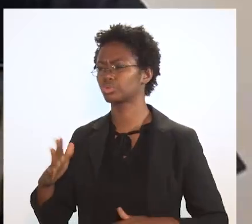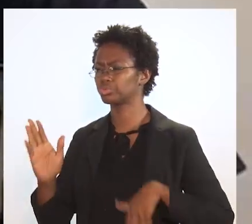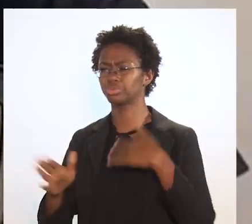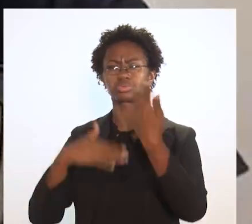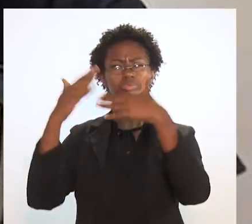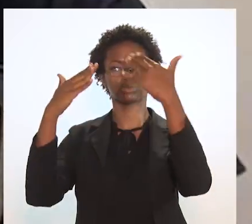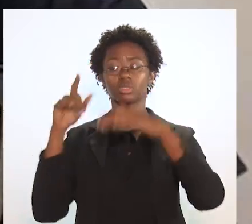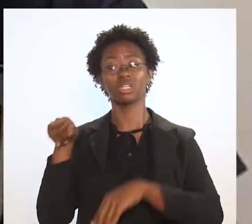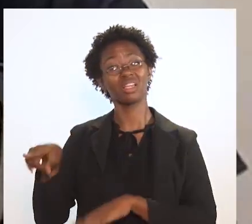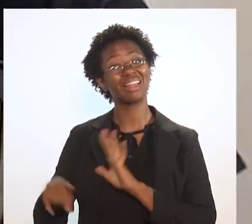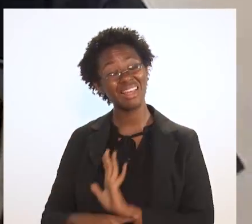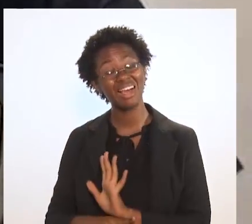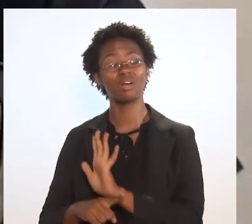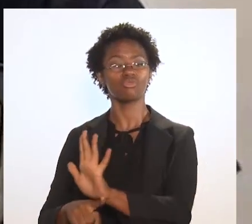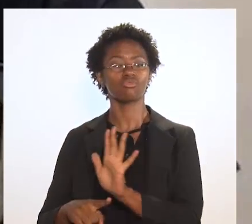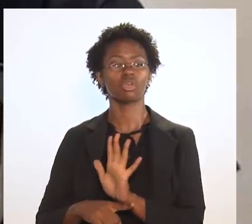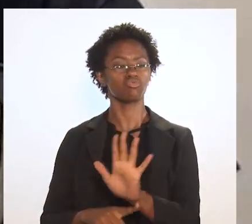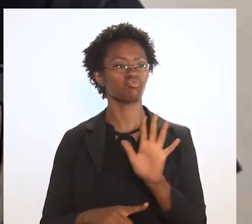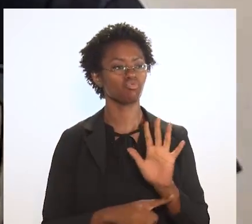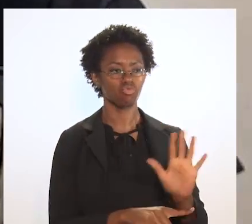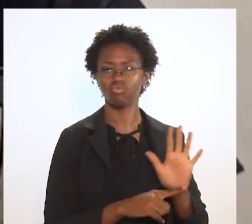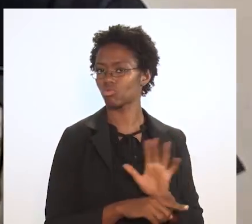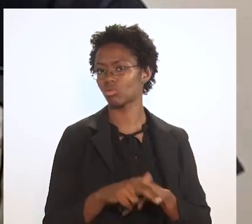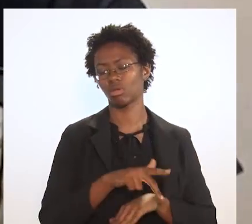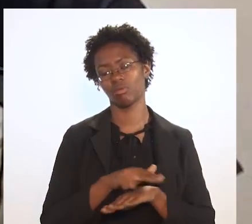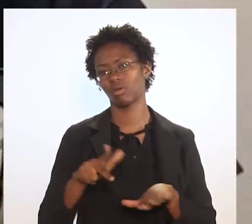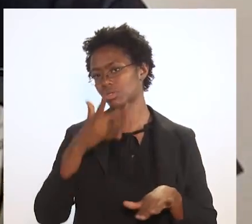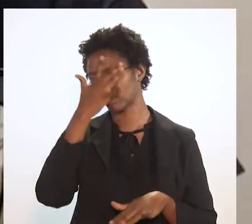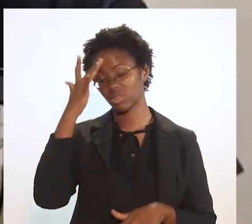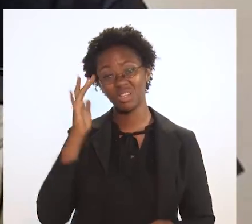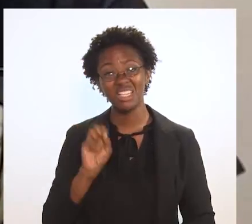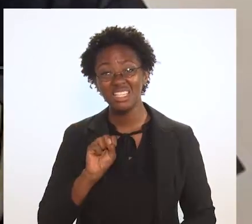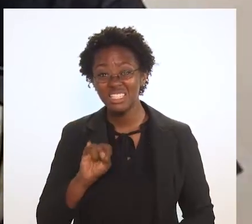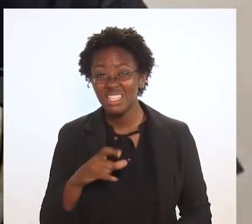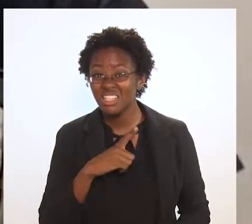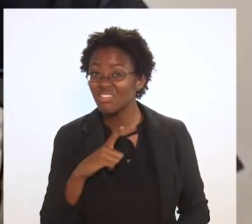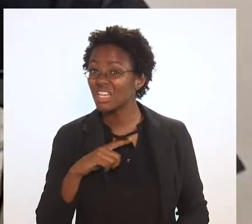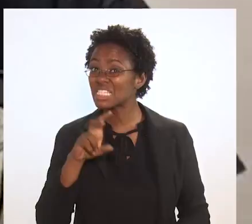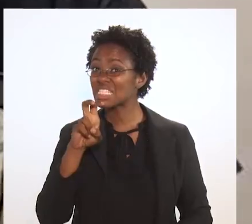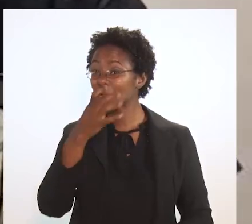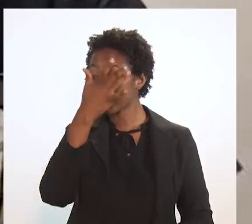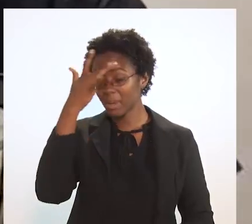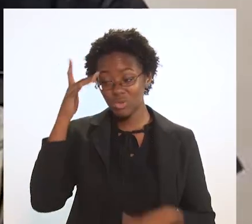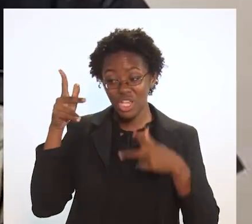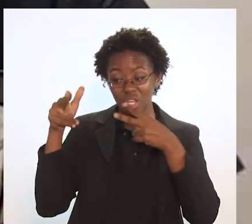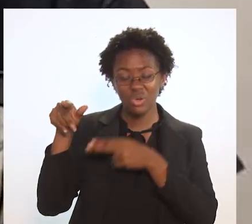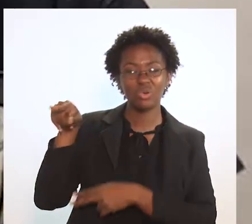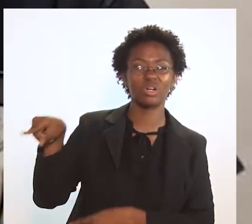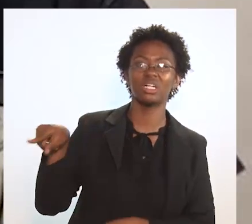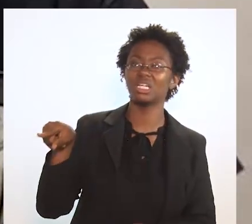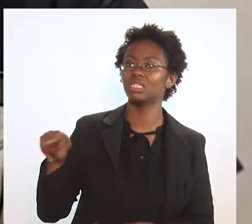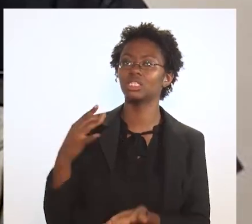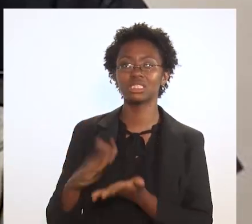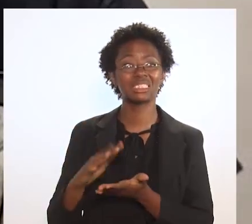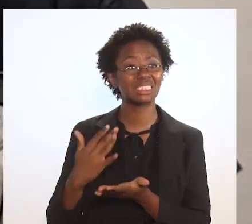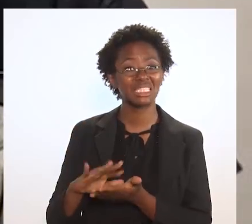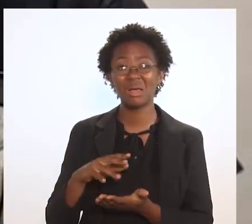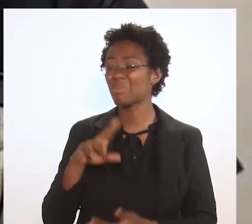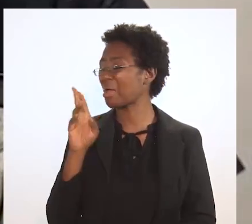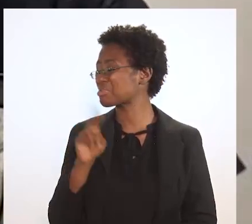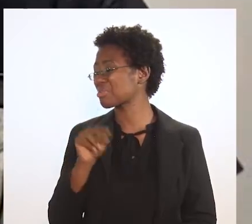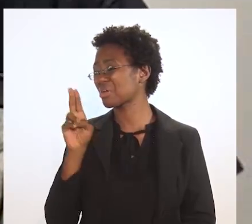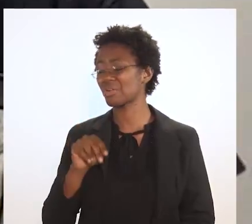no topo do lance. E ajuda muita gente. Se tivesse 5 igual a ele, o samba